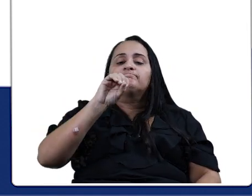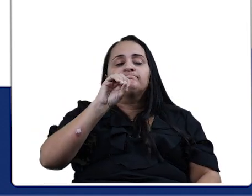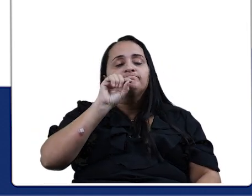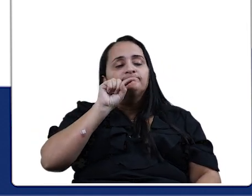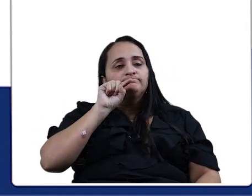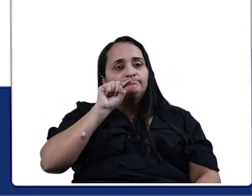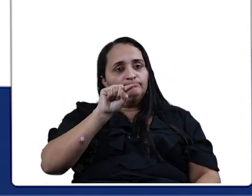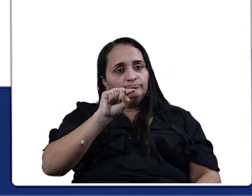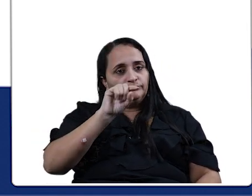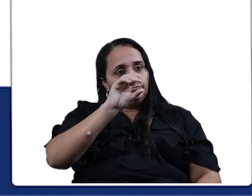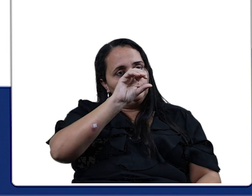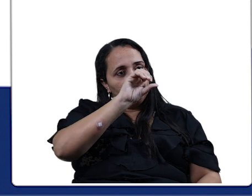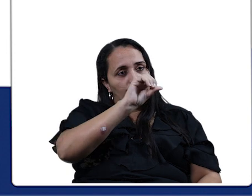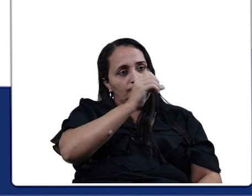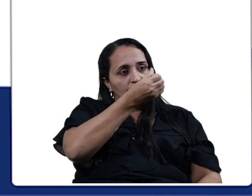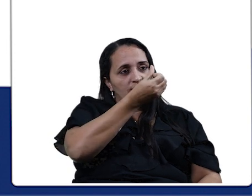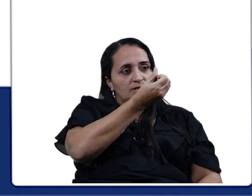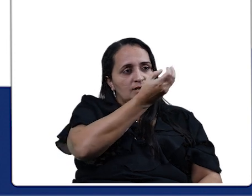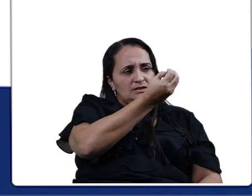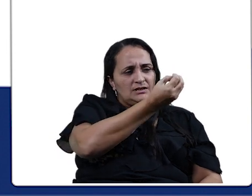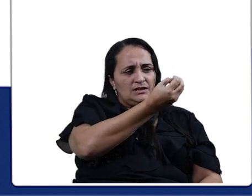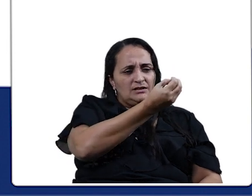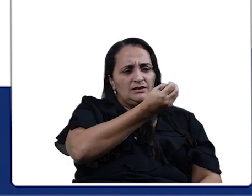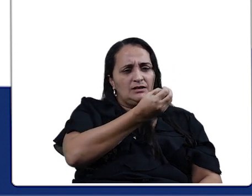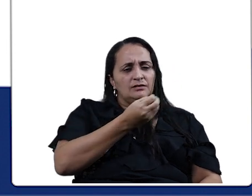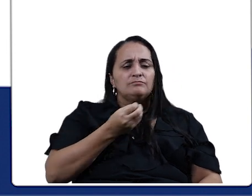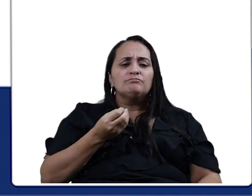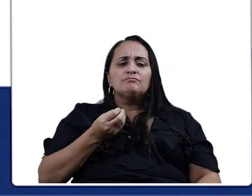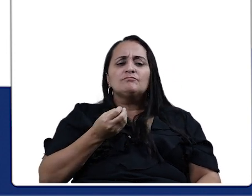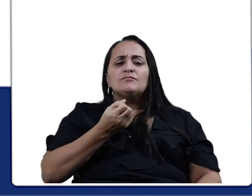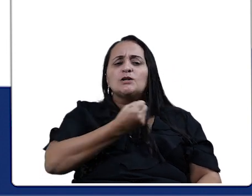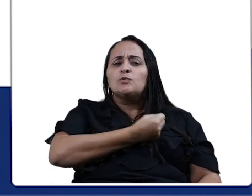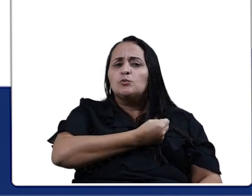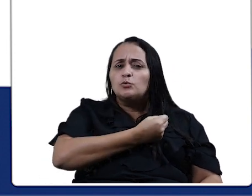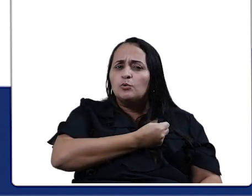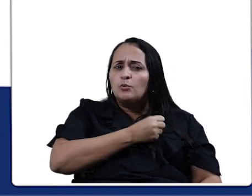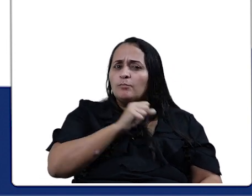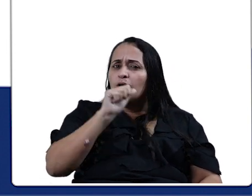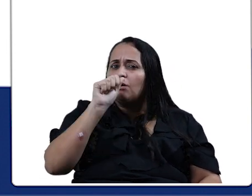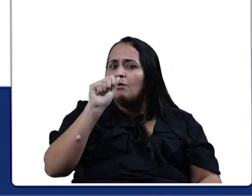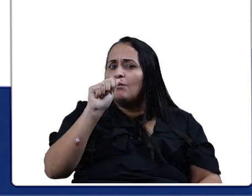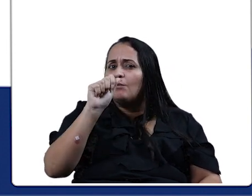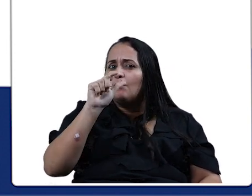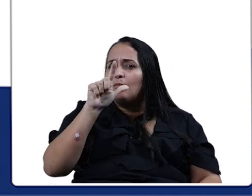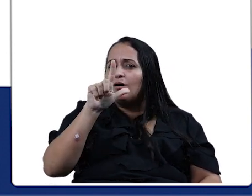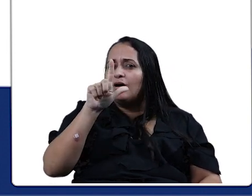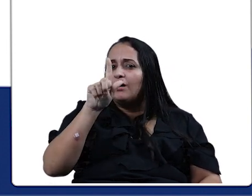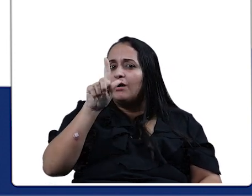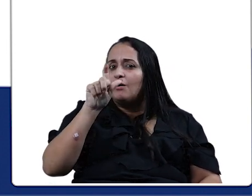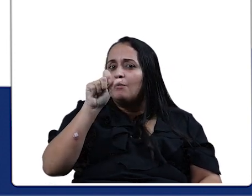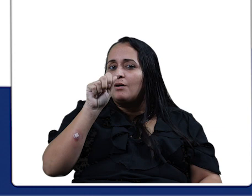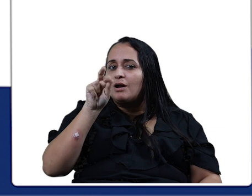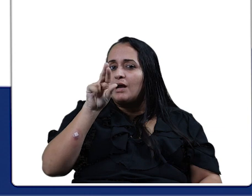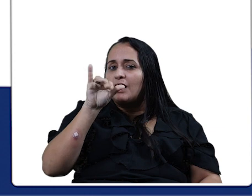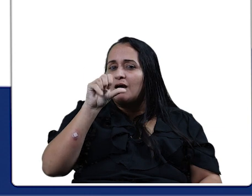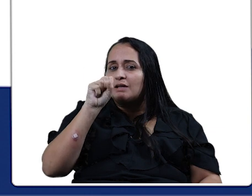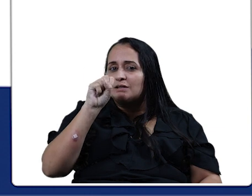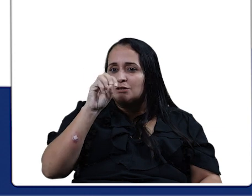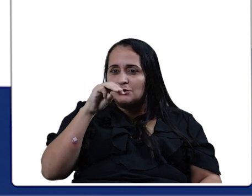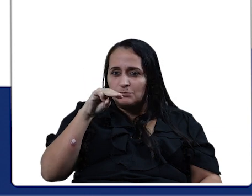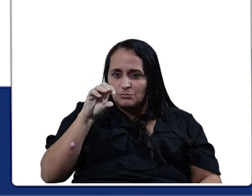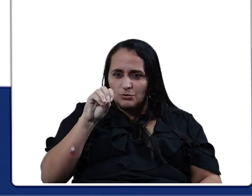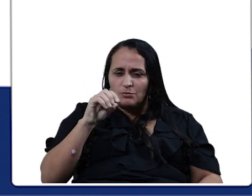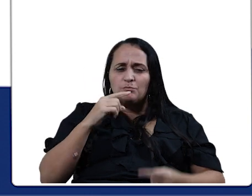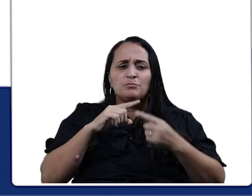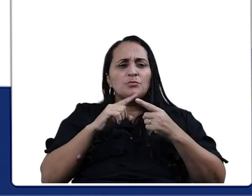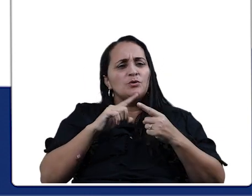10.060, o algarismo 6... Lembra que eu falei que algarismo é o símbolo que a gente usa para escrever o